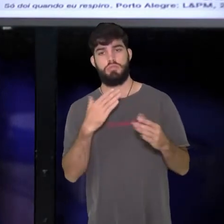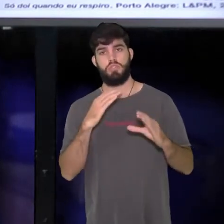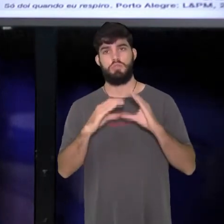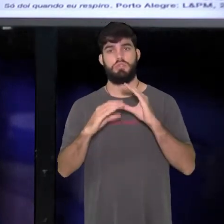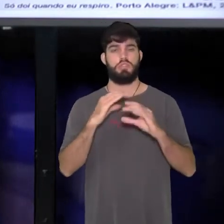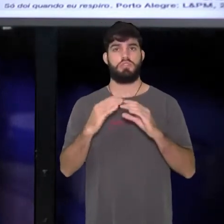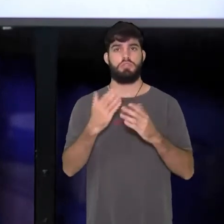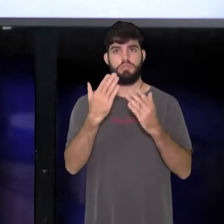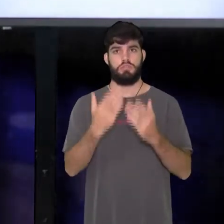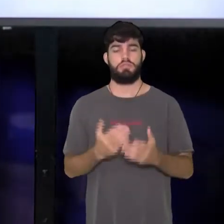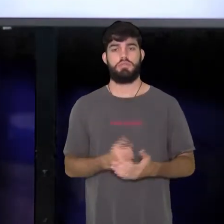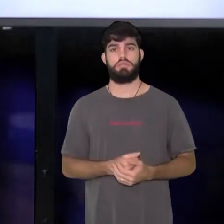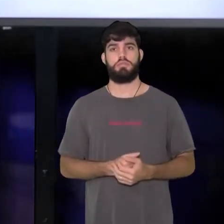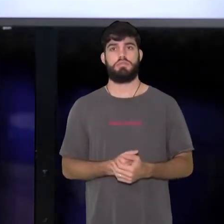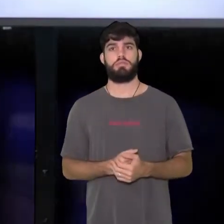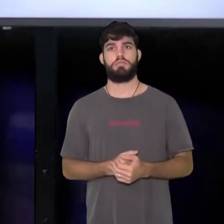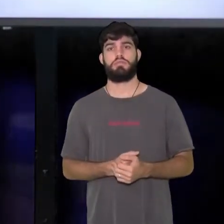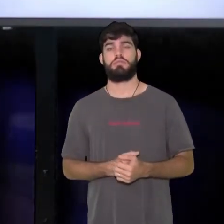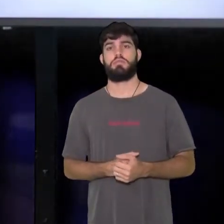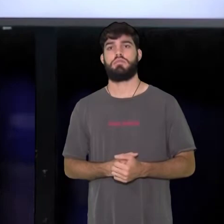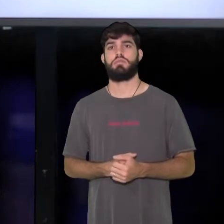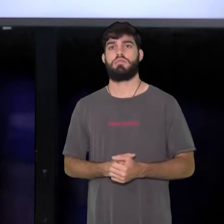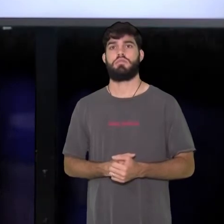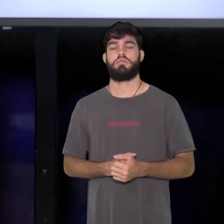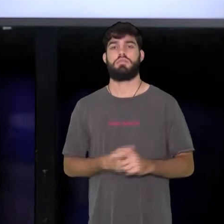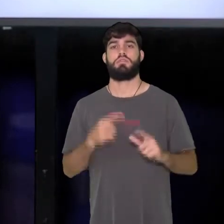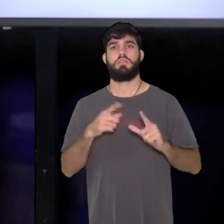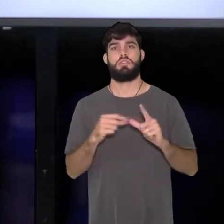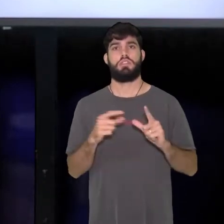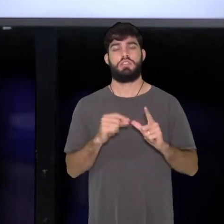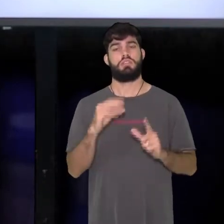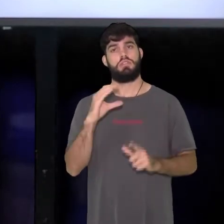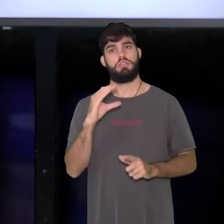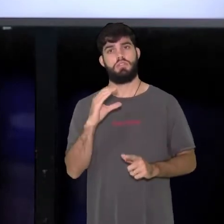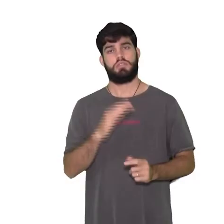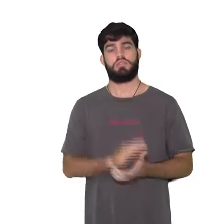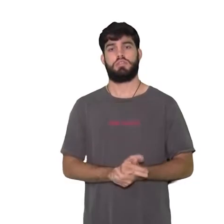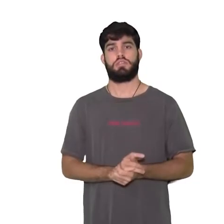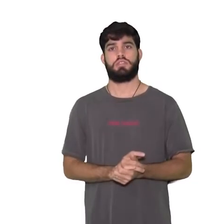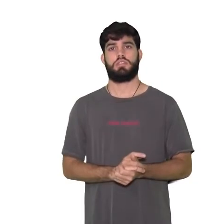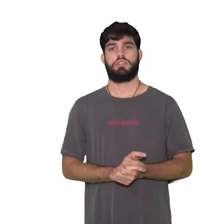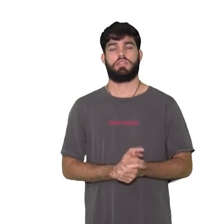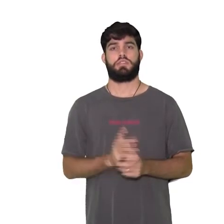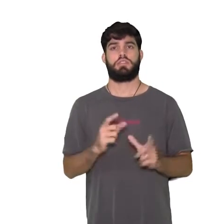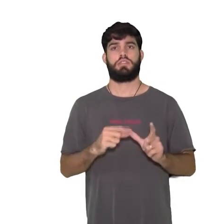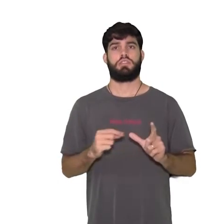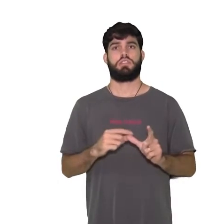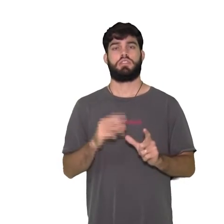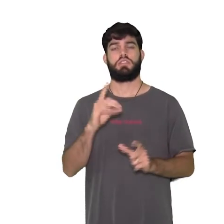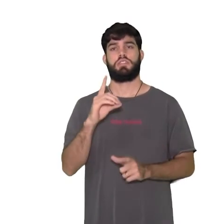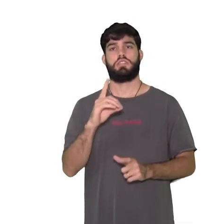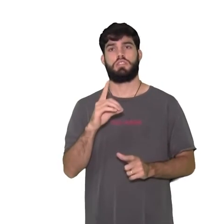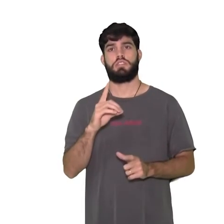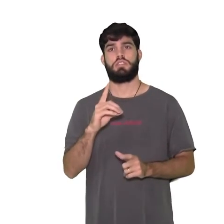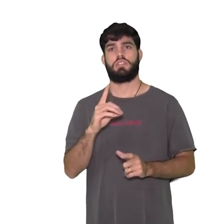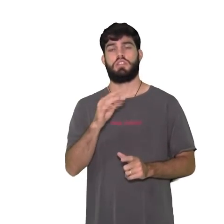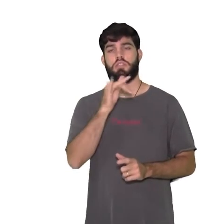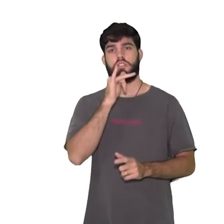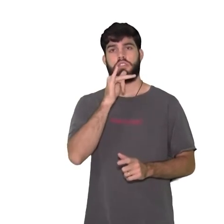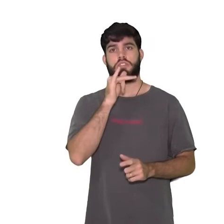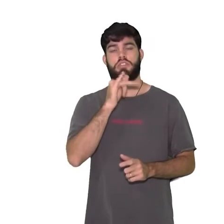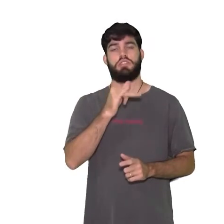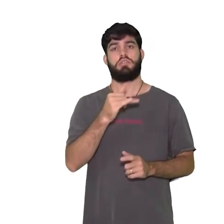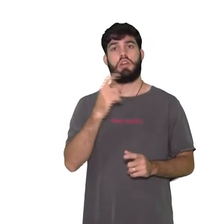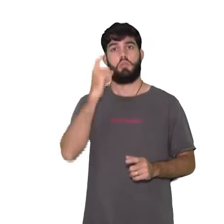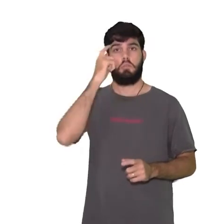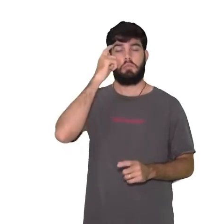contigo. Então, a letra C também está inadequada. Letra D, desencontro de